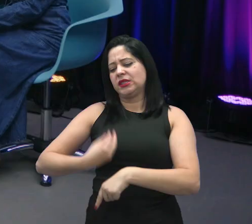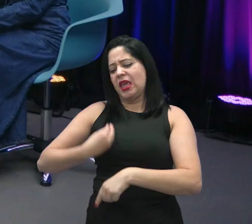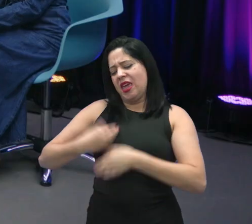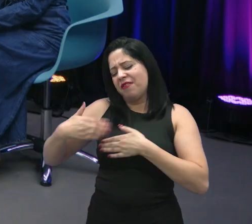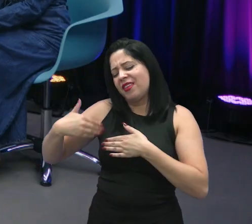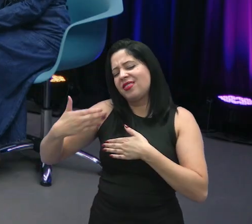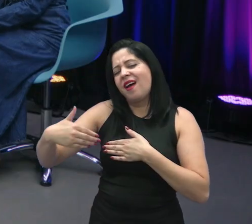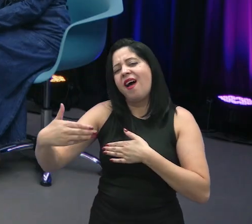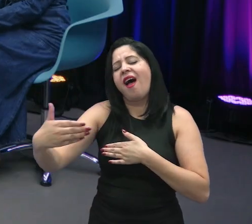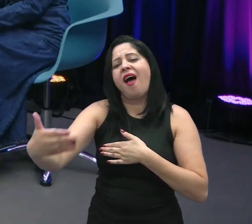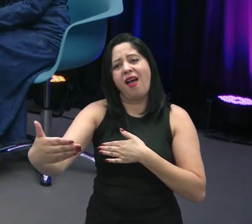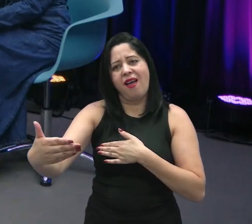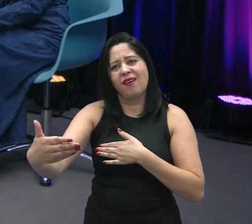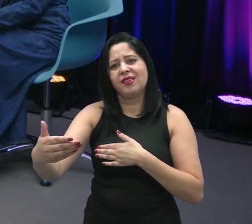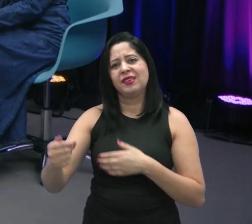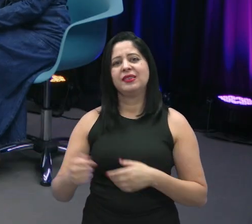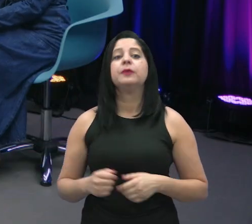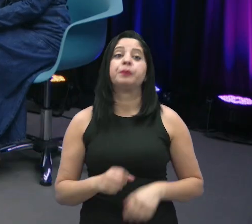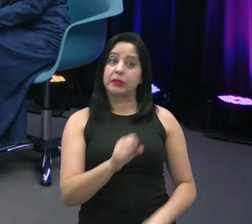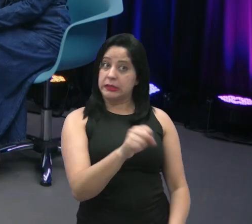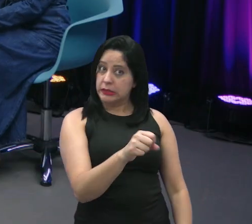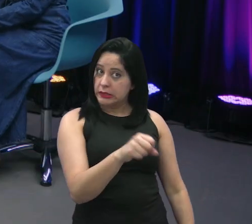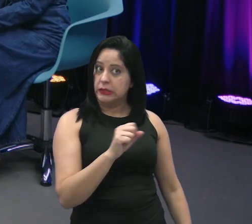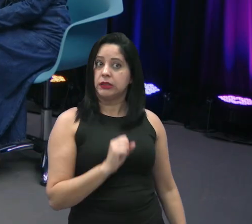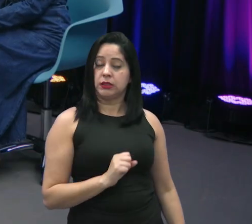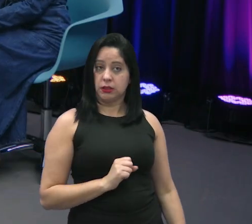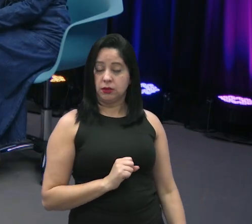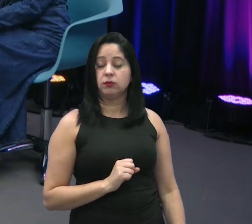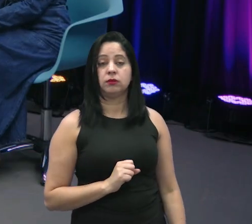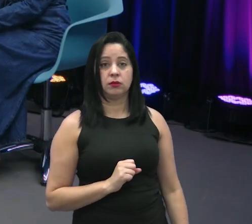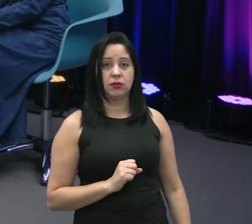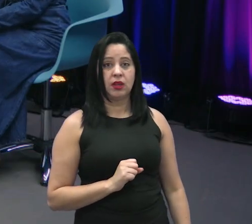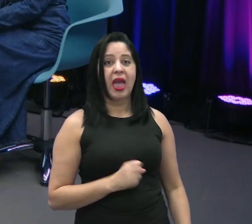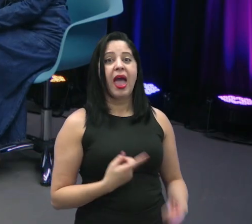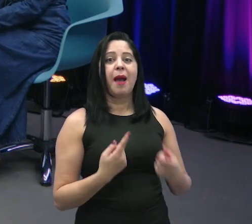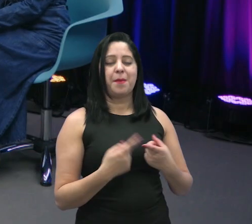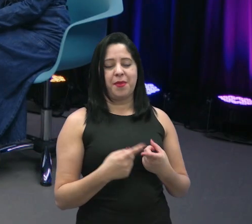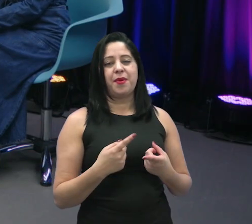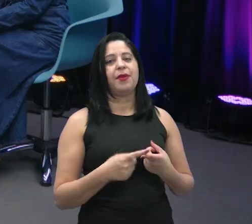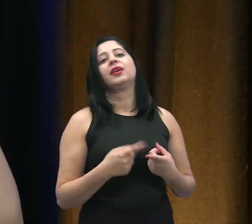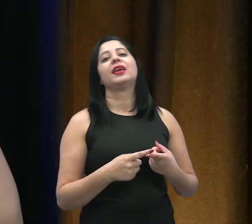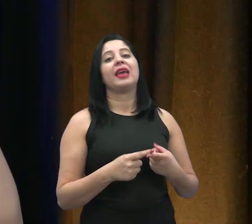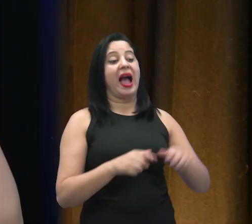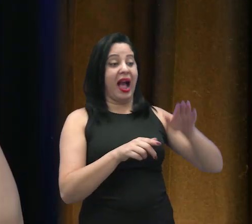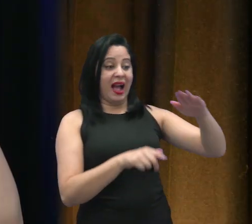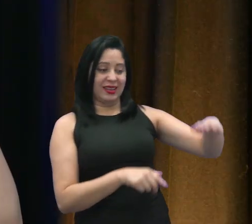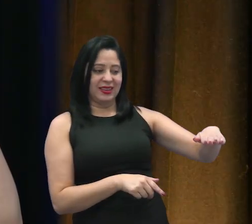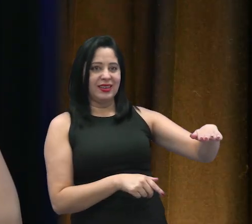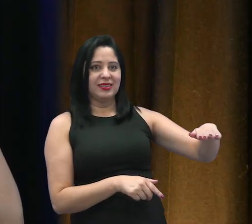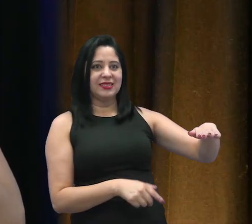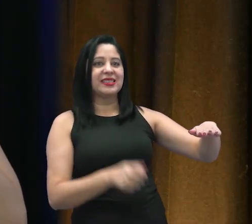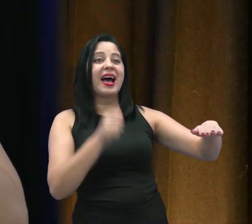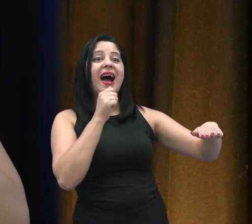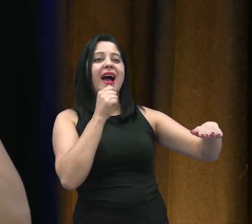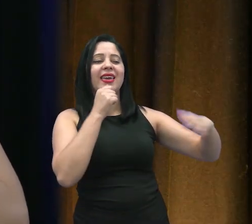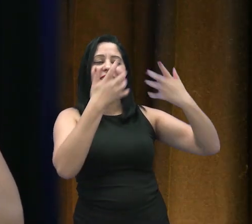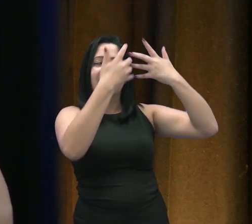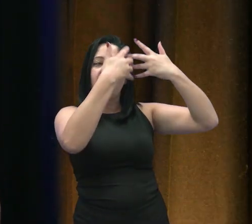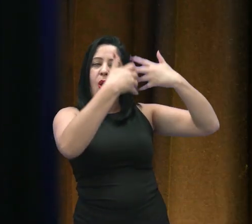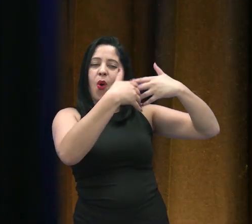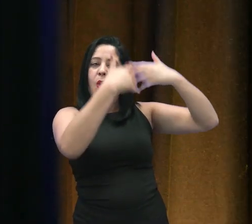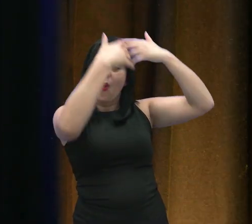conseguir fluir mais com a rotina dele? Sim, principalmente por conta da neuroplasticidade, né? Então, assim, a criança ali, ela tá no